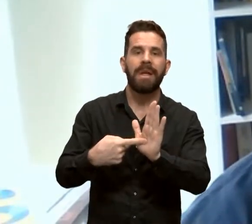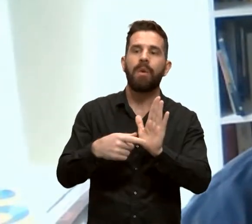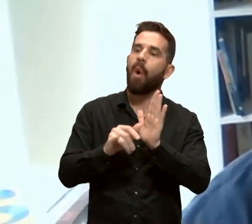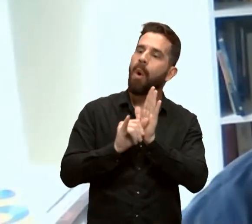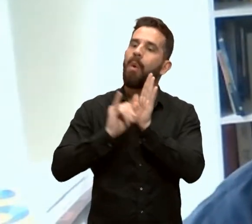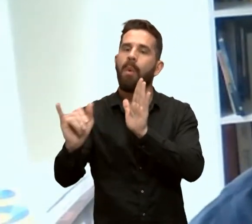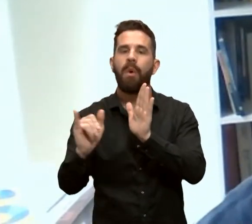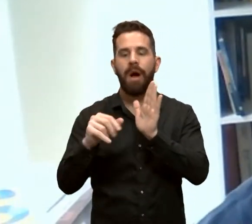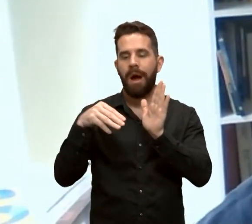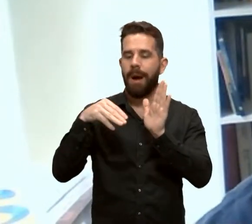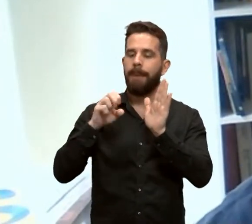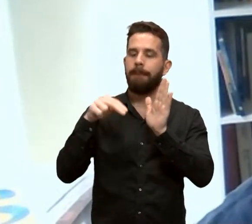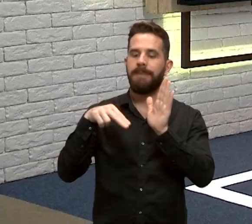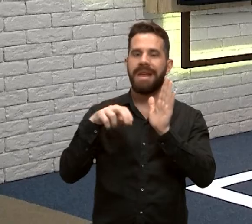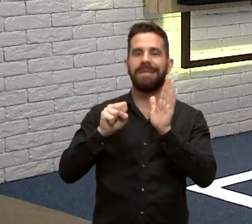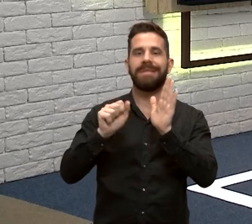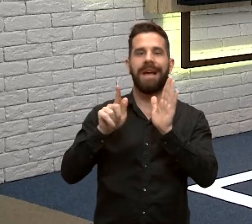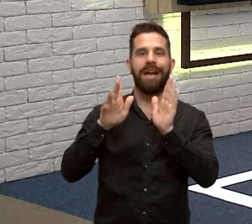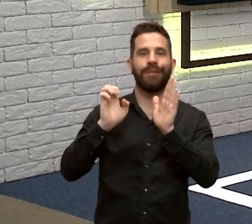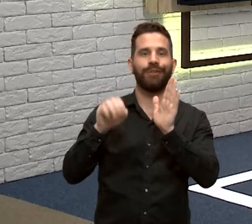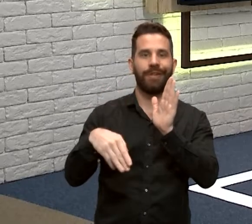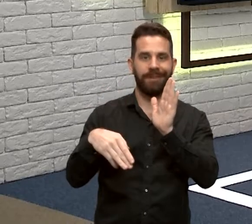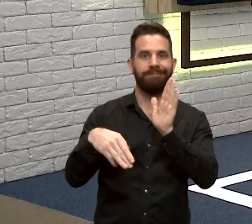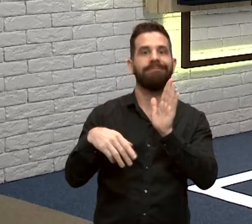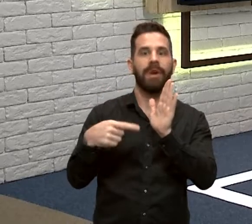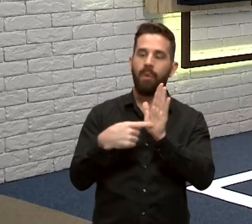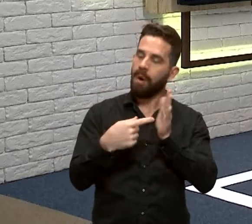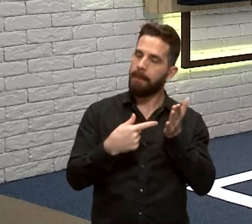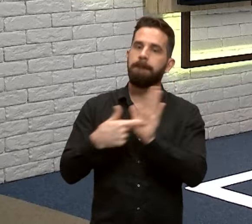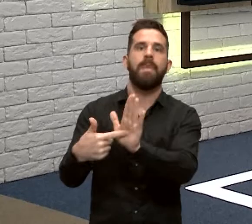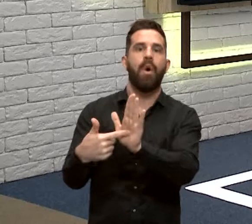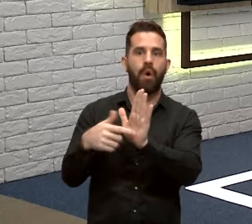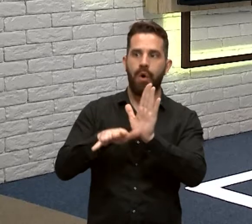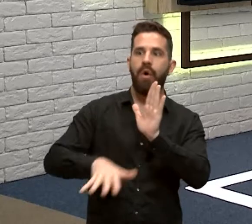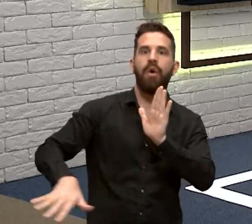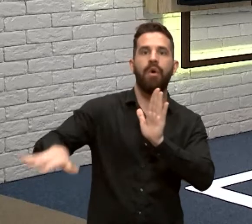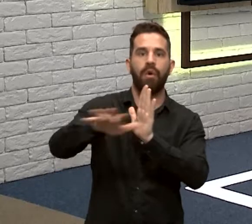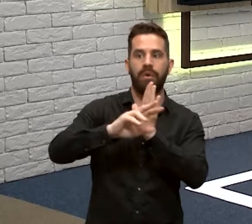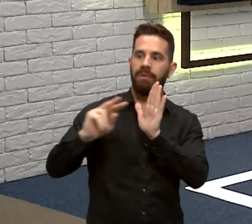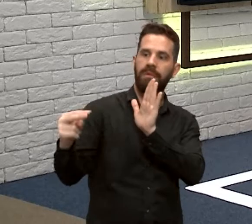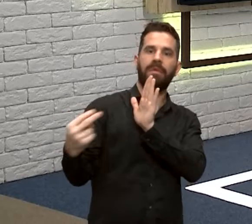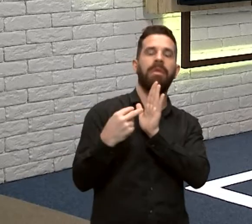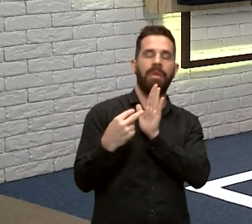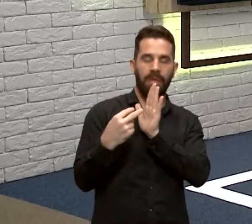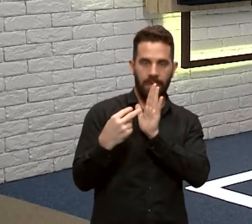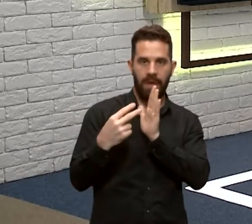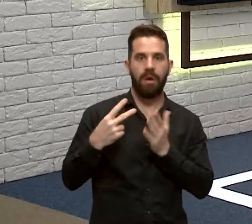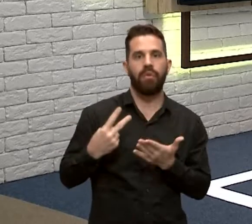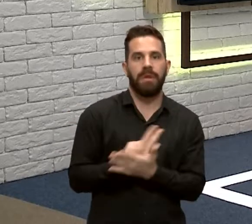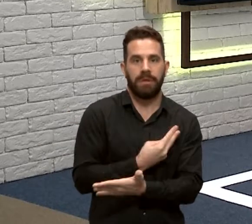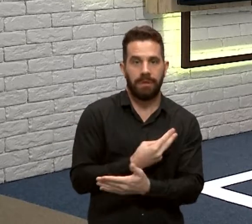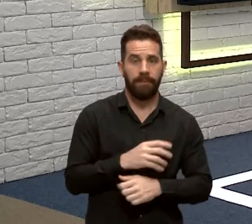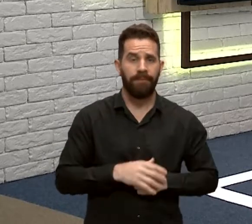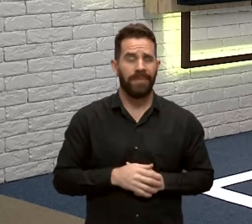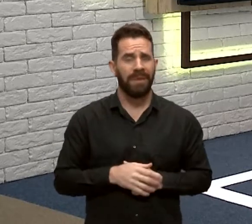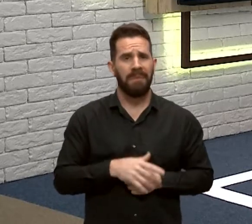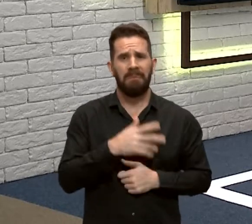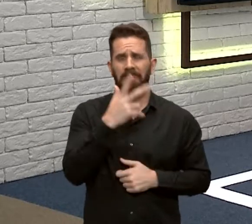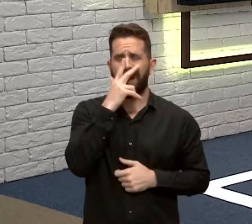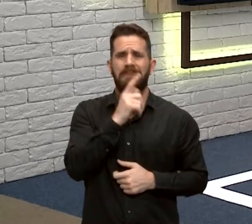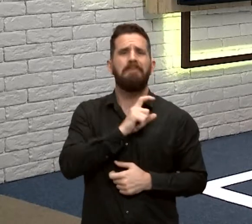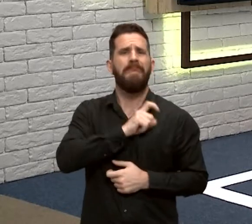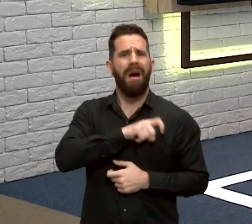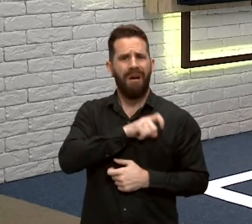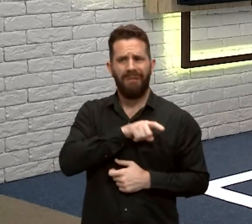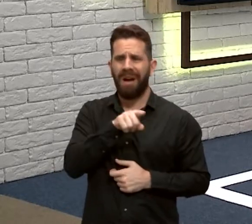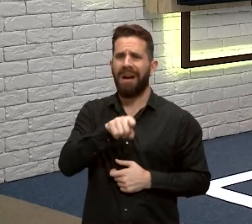muito perverso, inclusive, essa ideia de que a pessoa que quer cometer suicídio não fala, porque